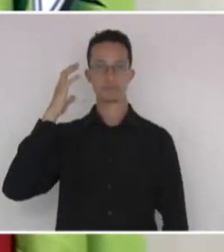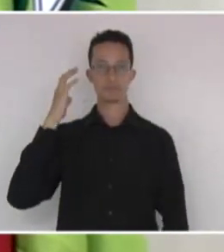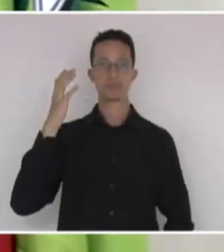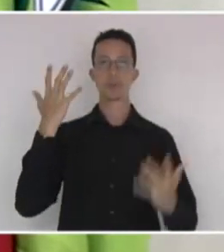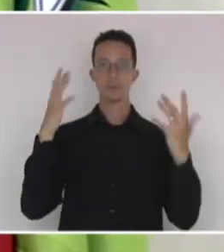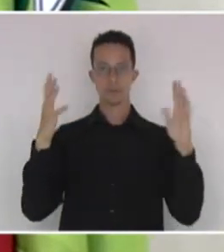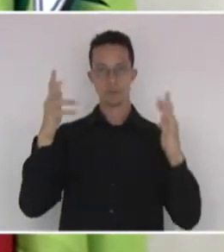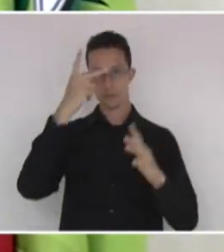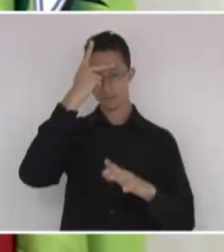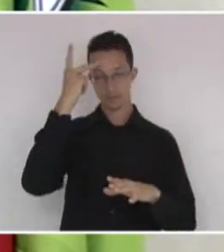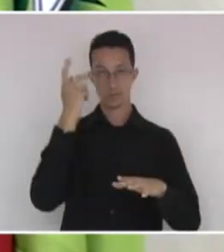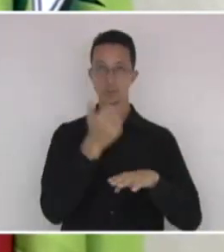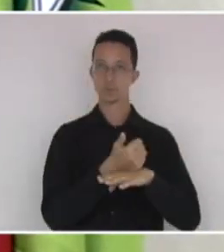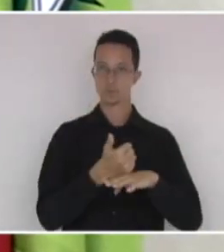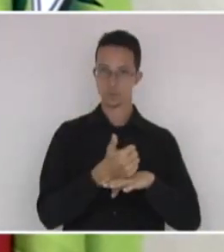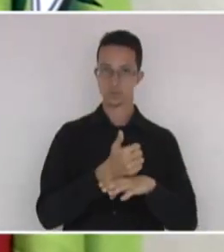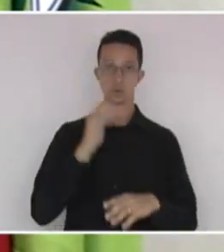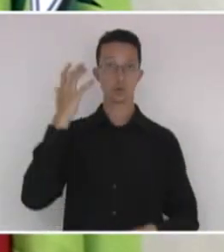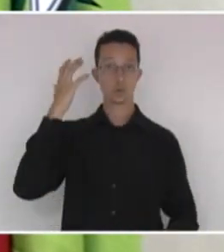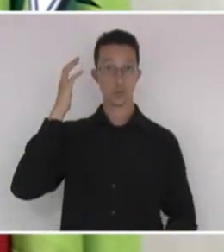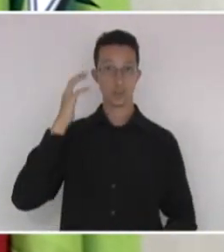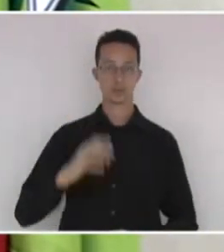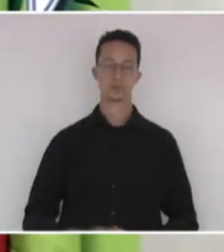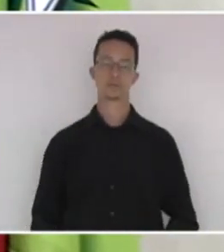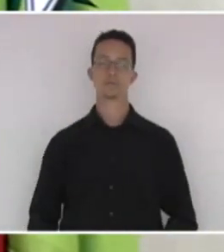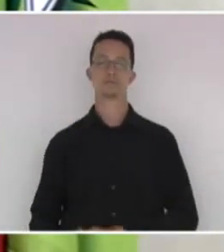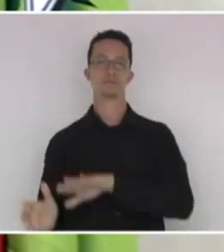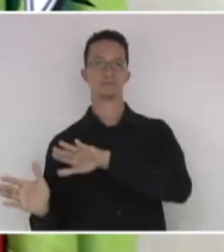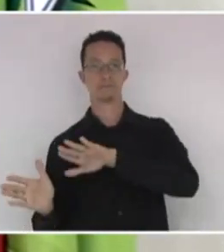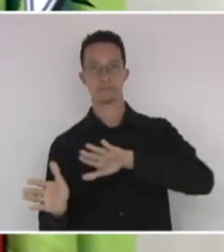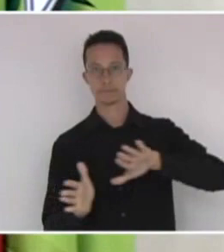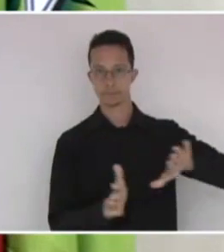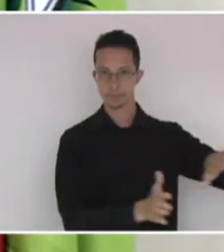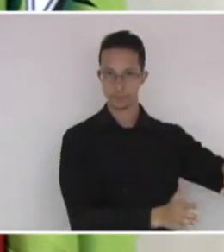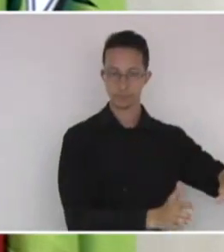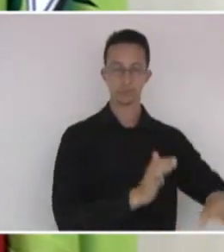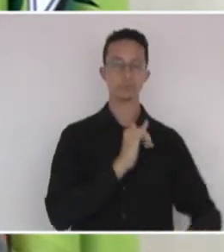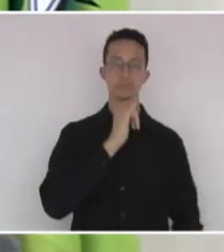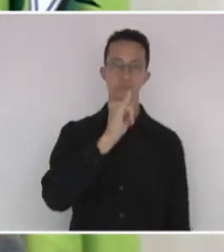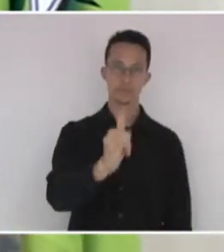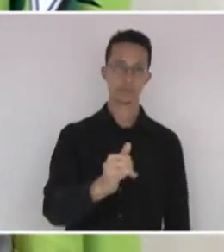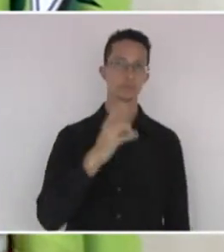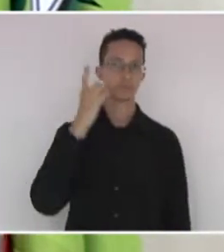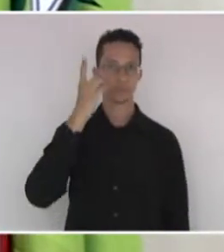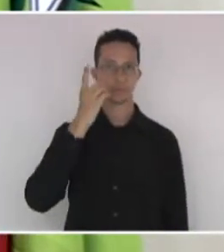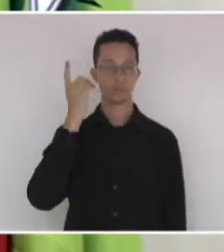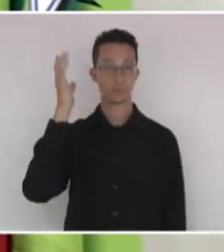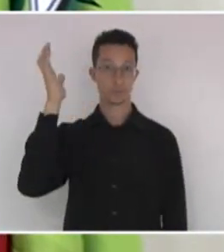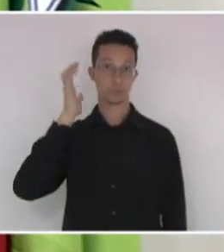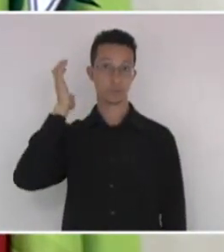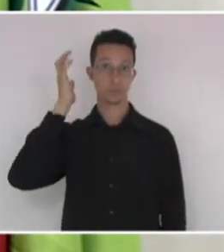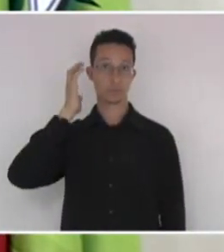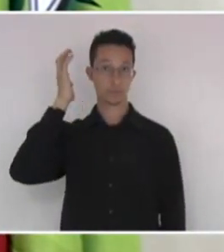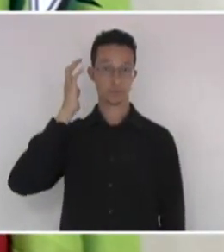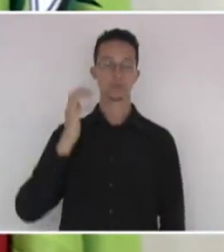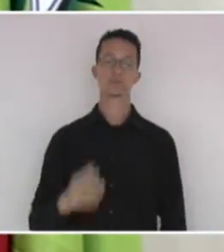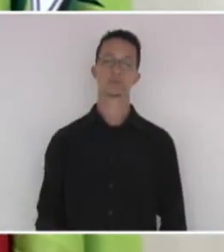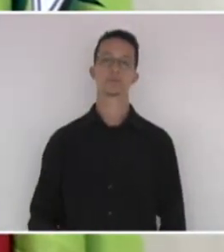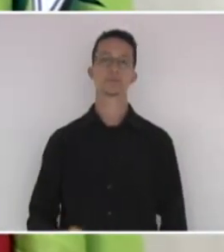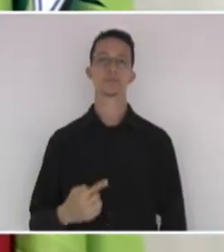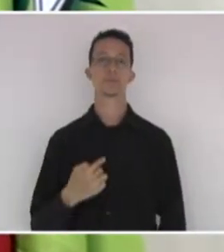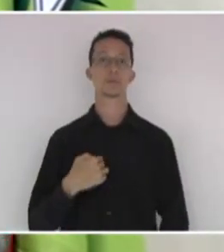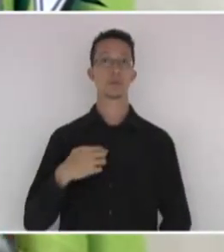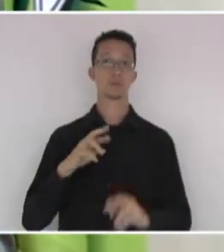Rádio. Deputada Ana Paula, nós tivemos a oportunidade de estar com o prefeito de Gaspar,